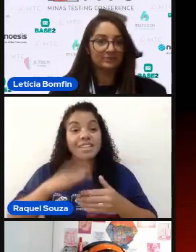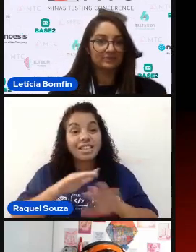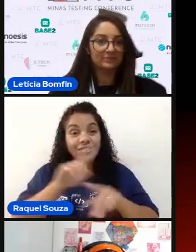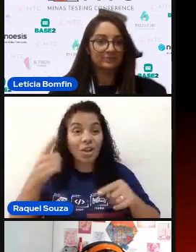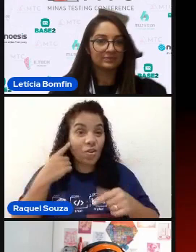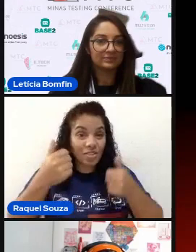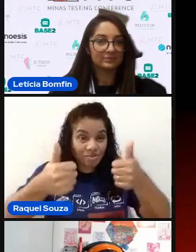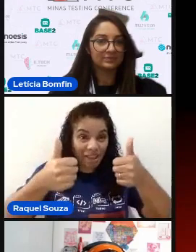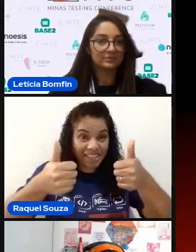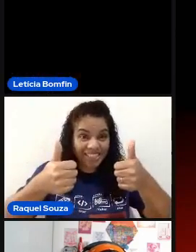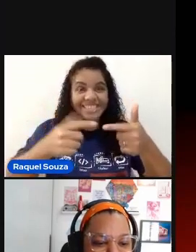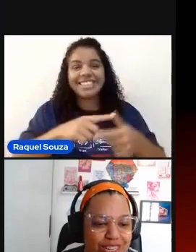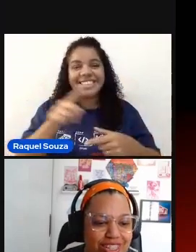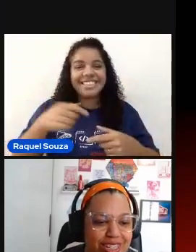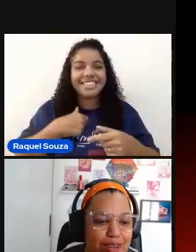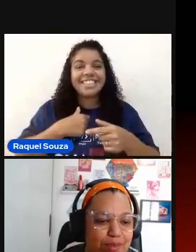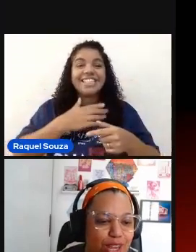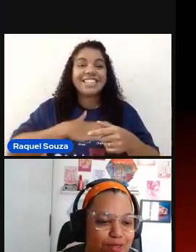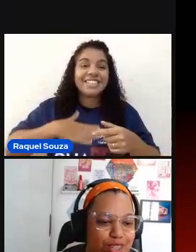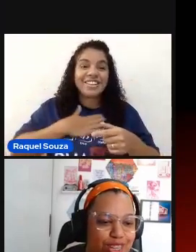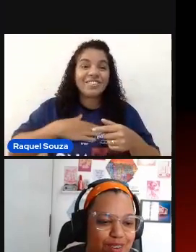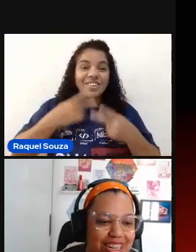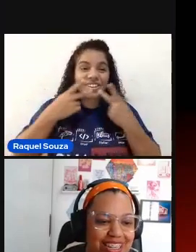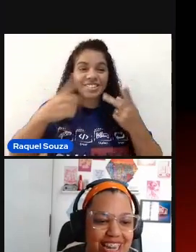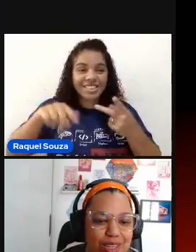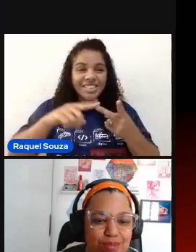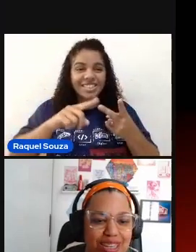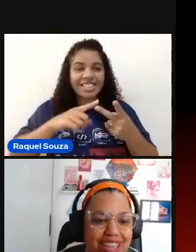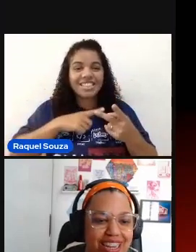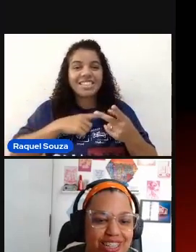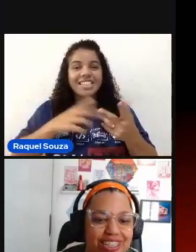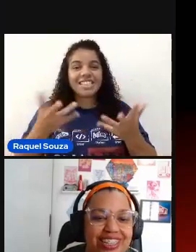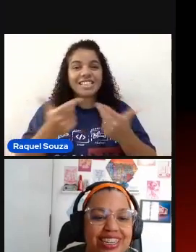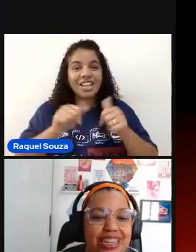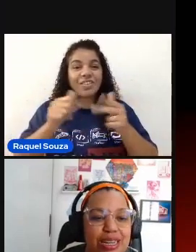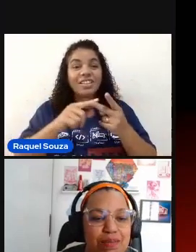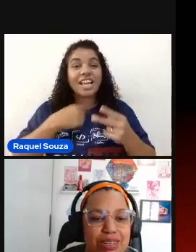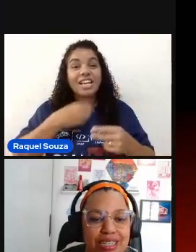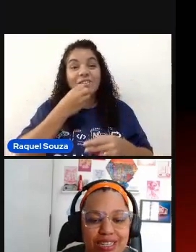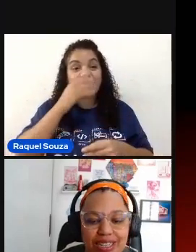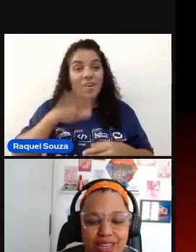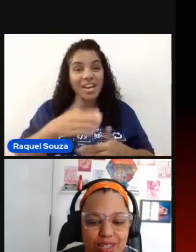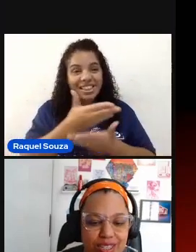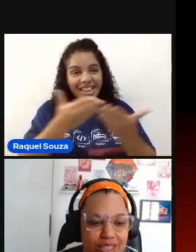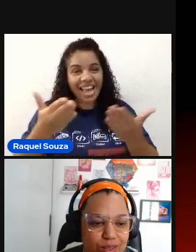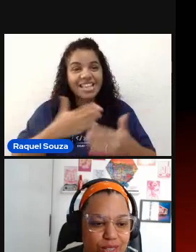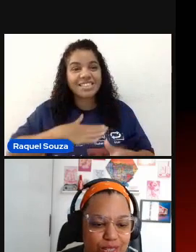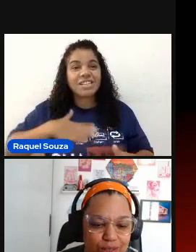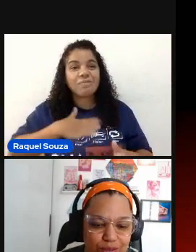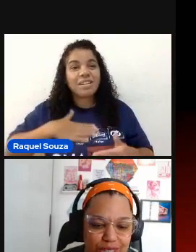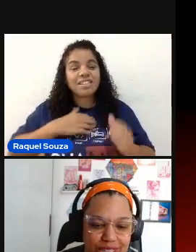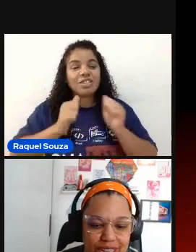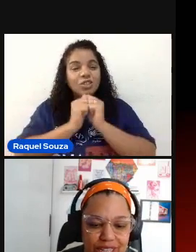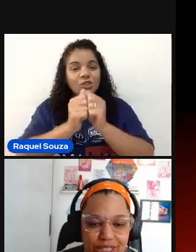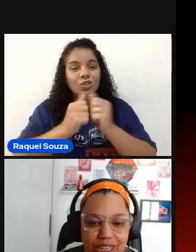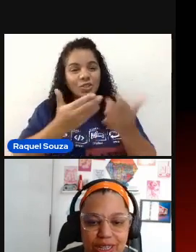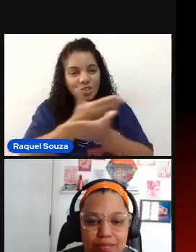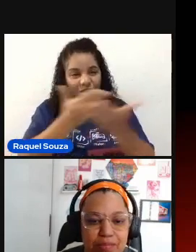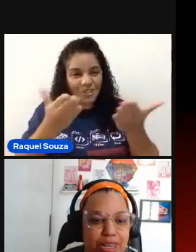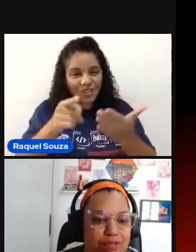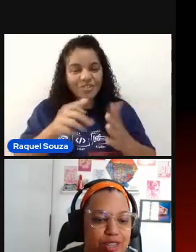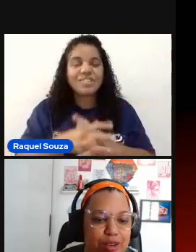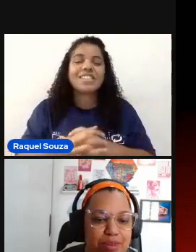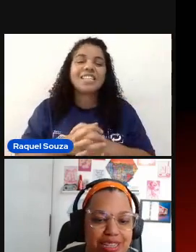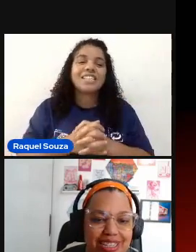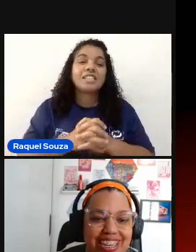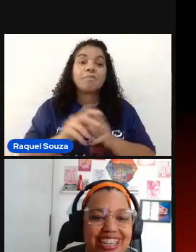bem? Como eu gosto de dizer, beloveds da qualidade, boa tarde. Prazerzaço estar aqui hoje com vocês, a